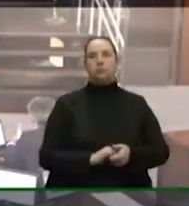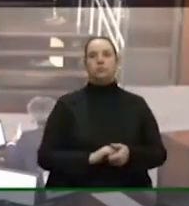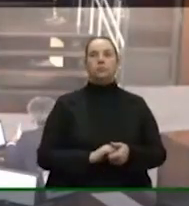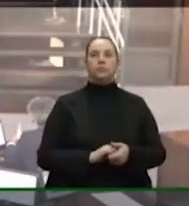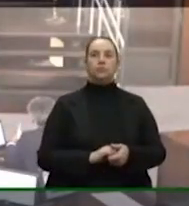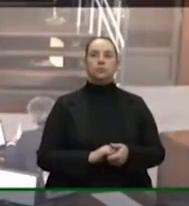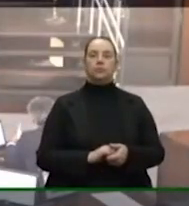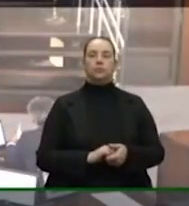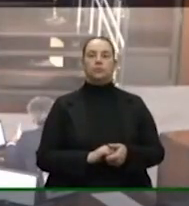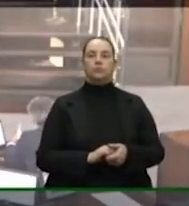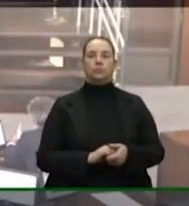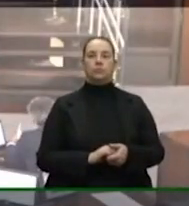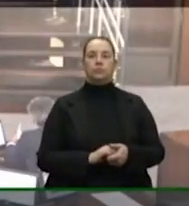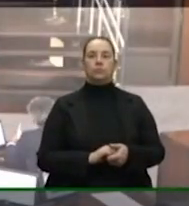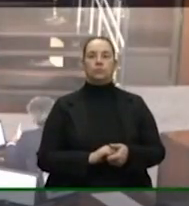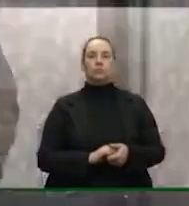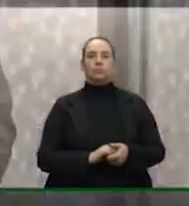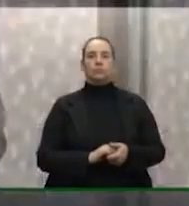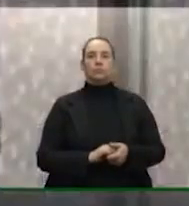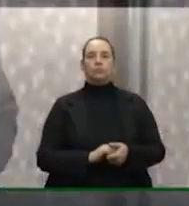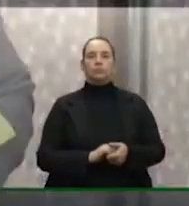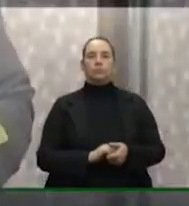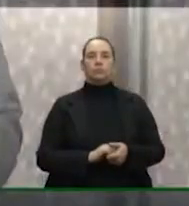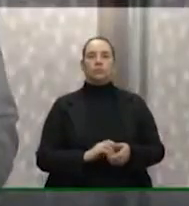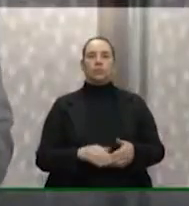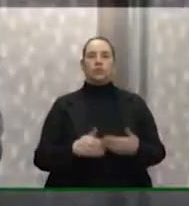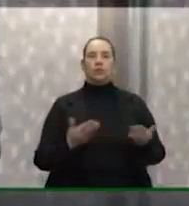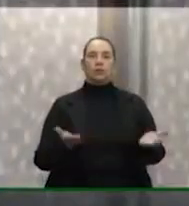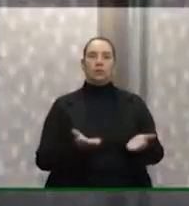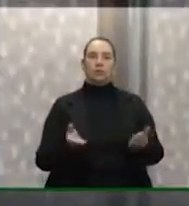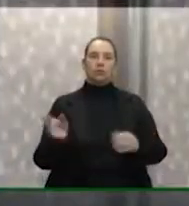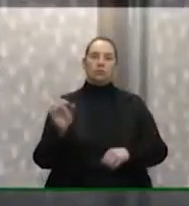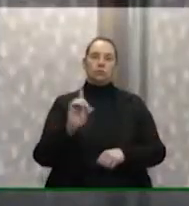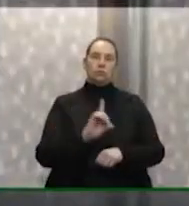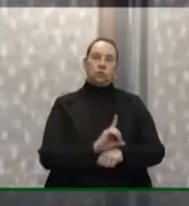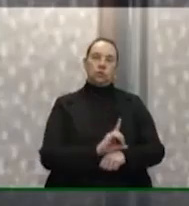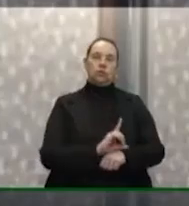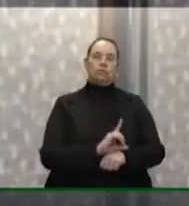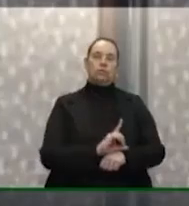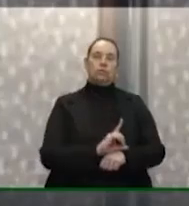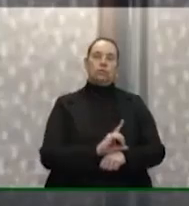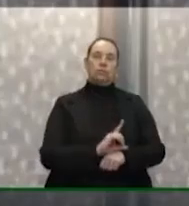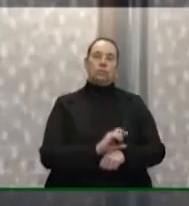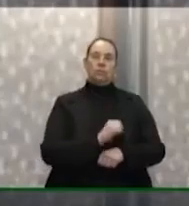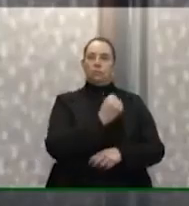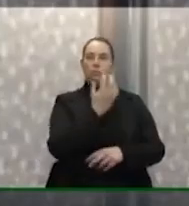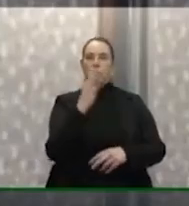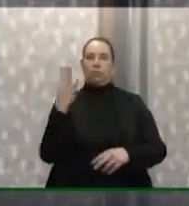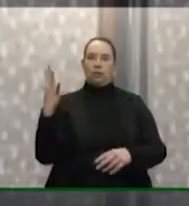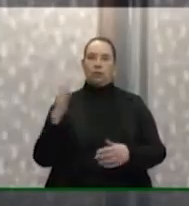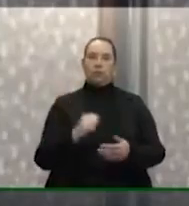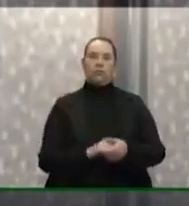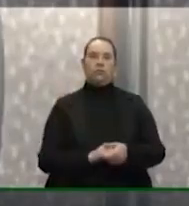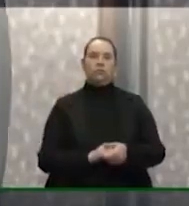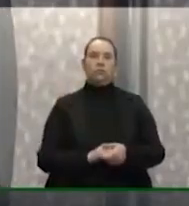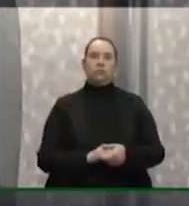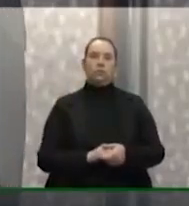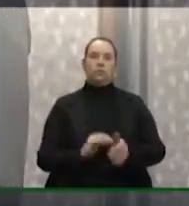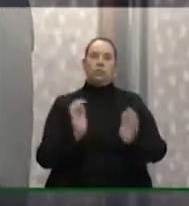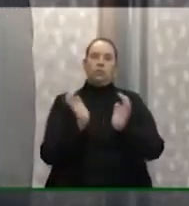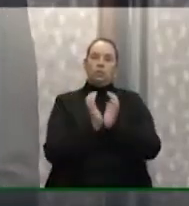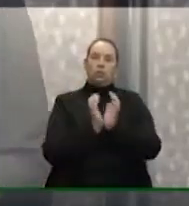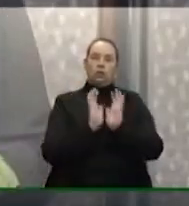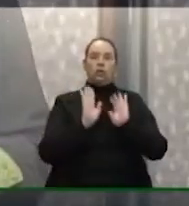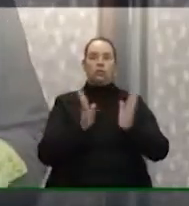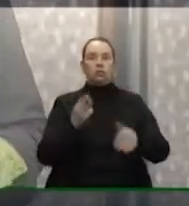eu vou me referir ao dia mundial do meio ambiente meu colega Miguel Rosseto já